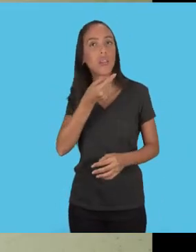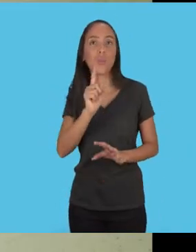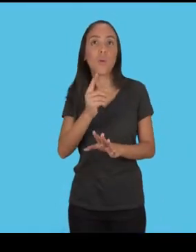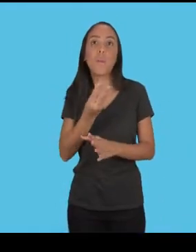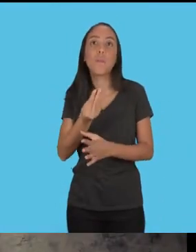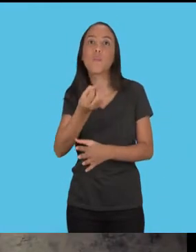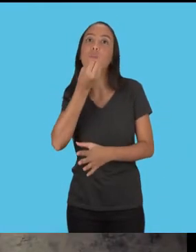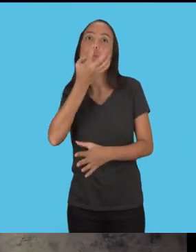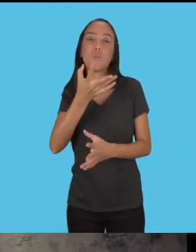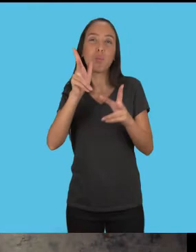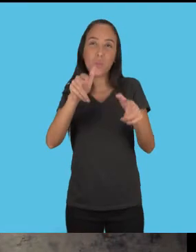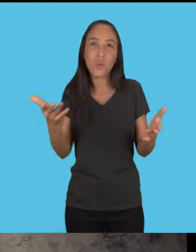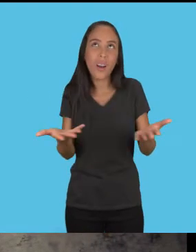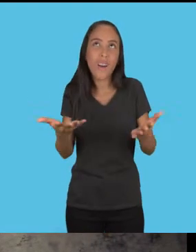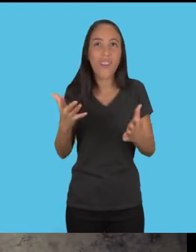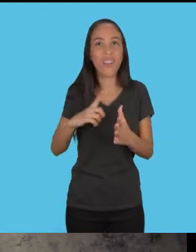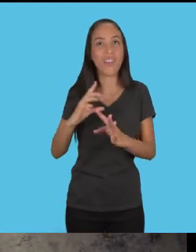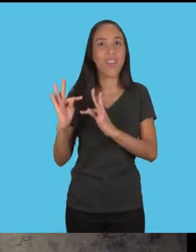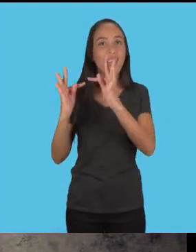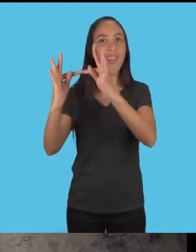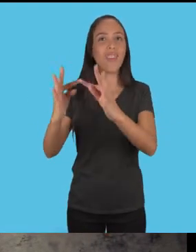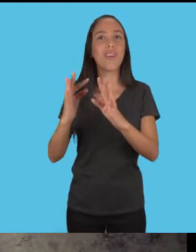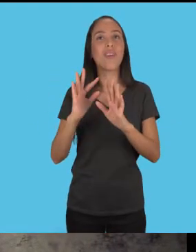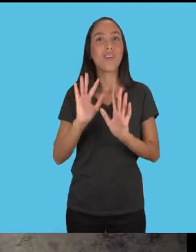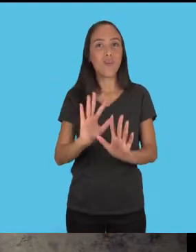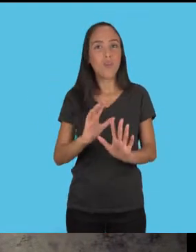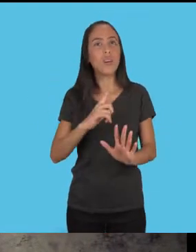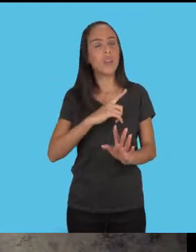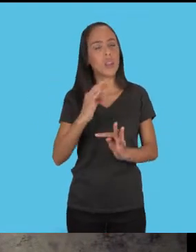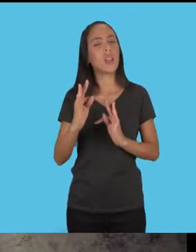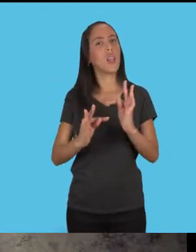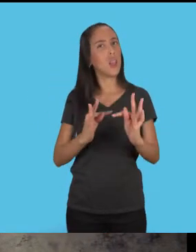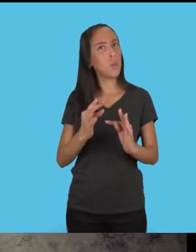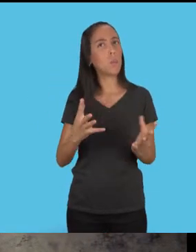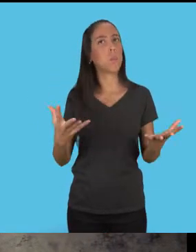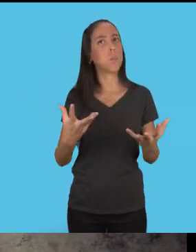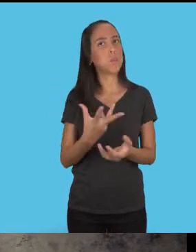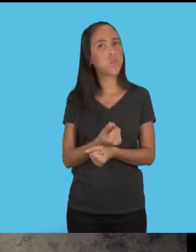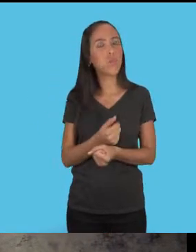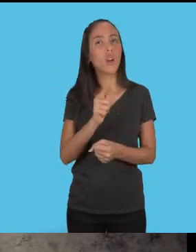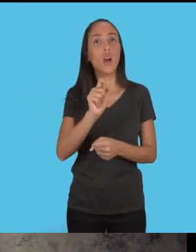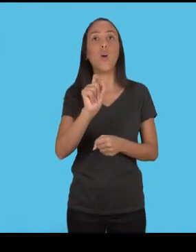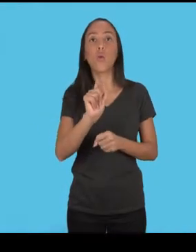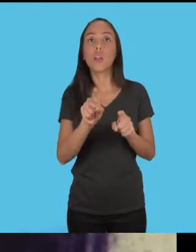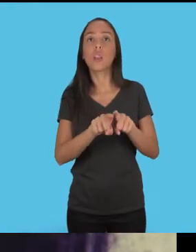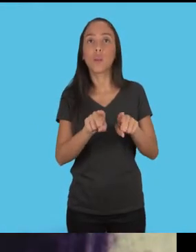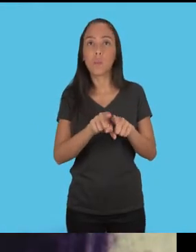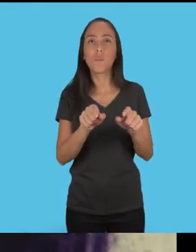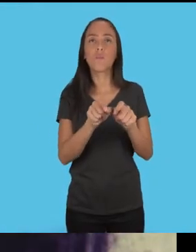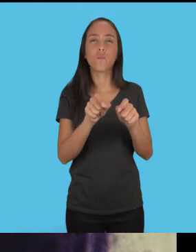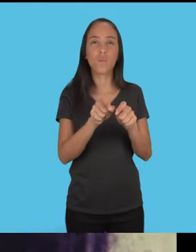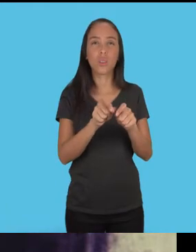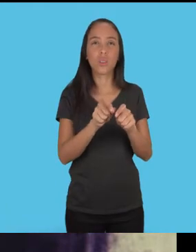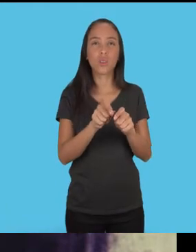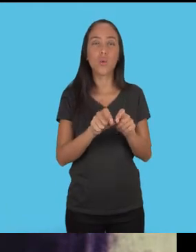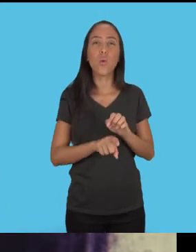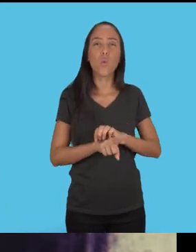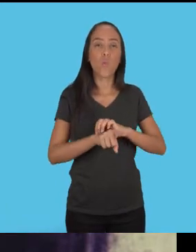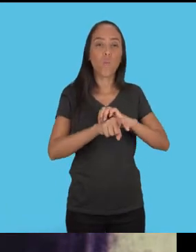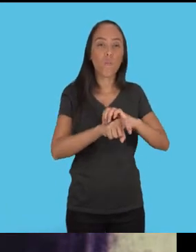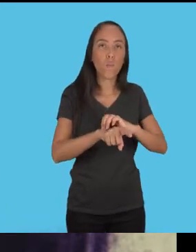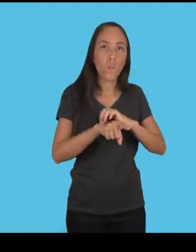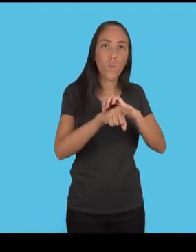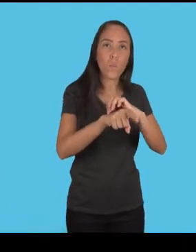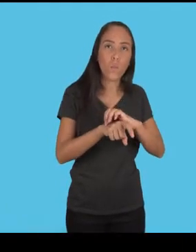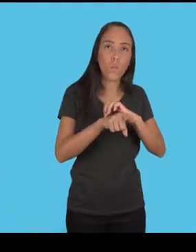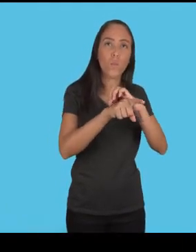good as the ones we have today, but regular treatment and snail control, but